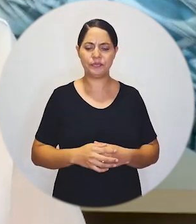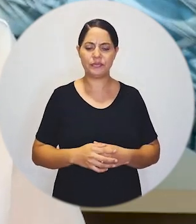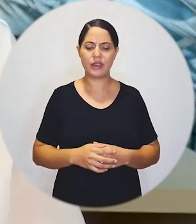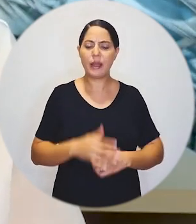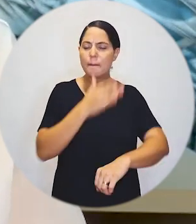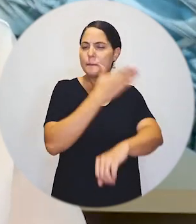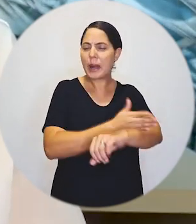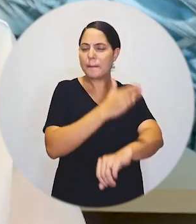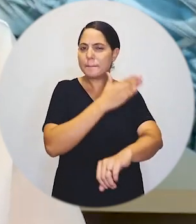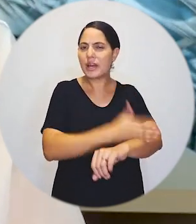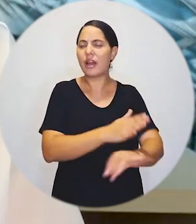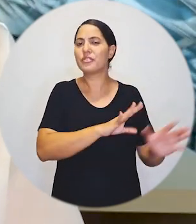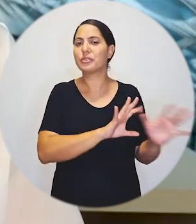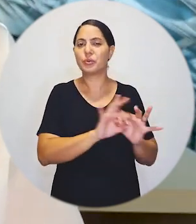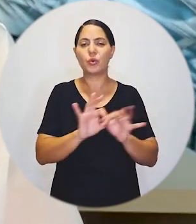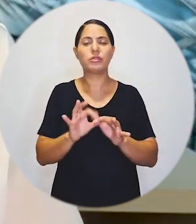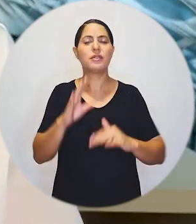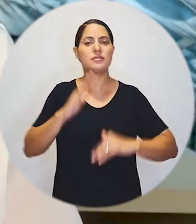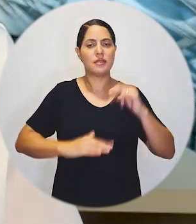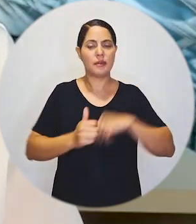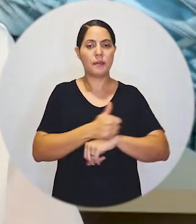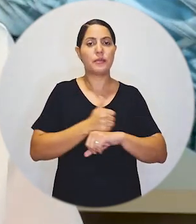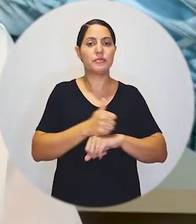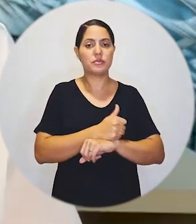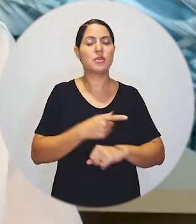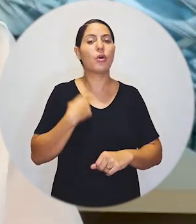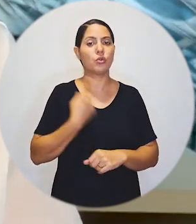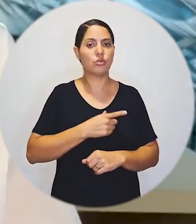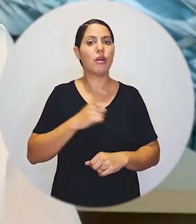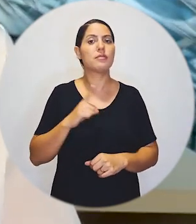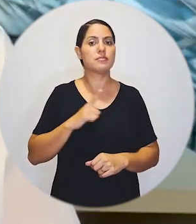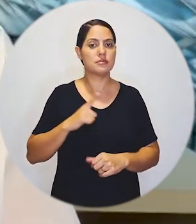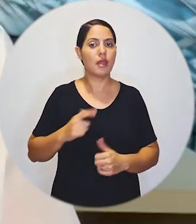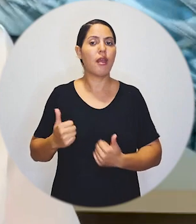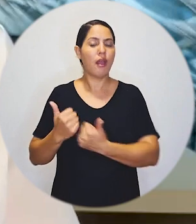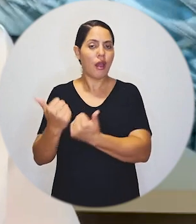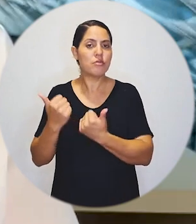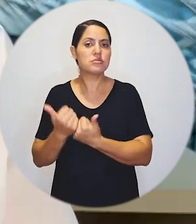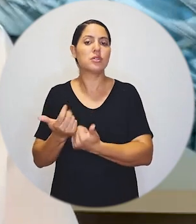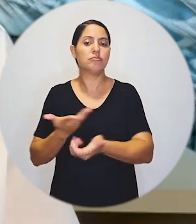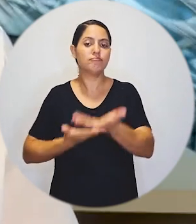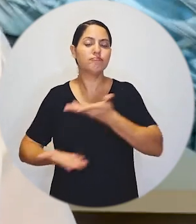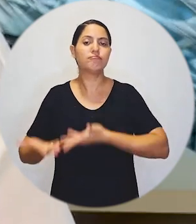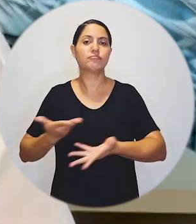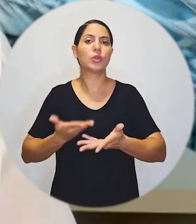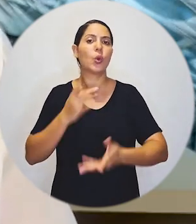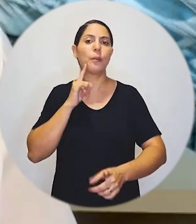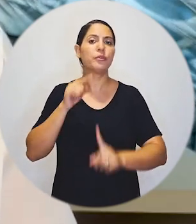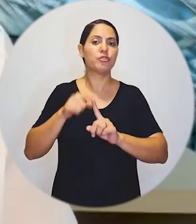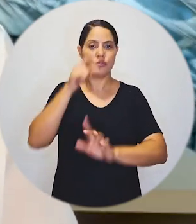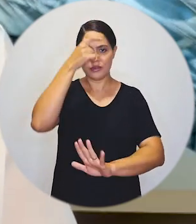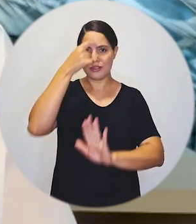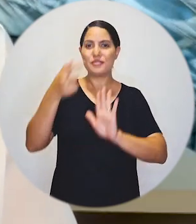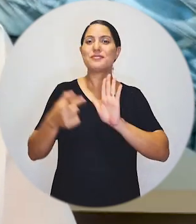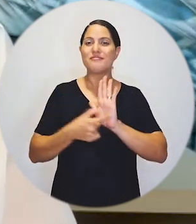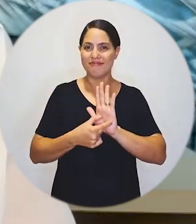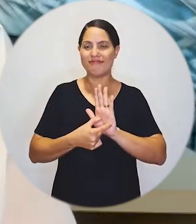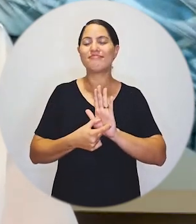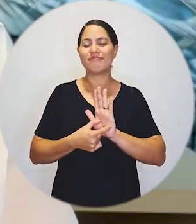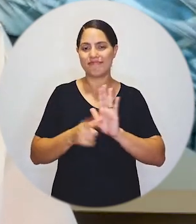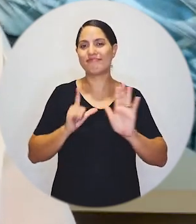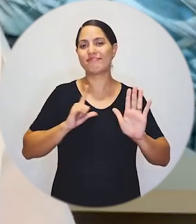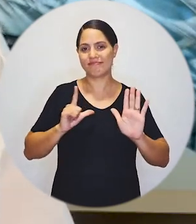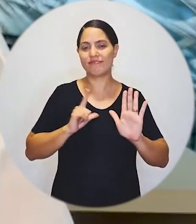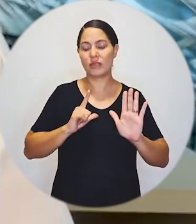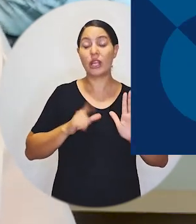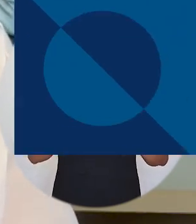a parte prática ou técnica da profissão, nós vamos ter o auxílio cada vez mais presente da inteligência artificial. Então,